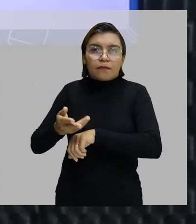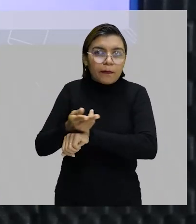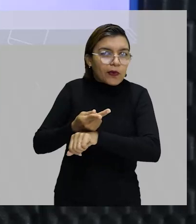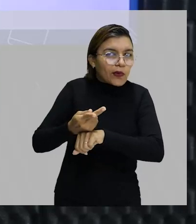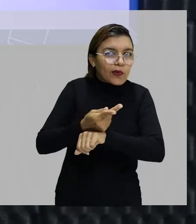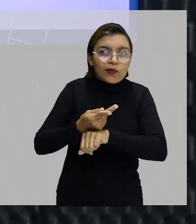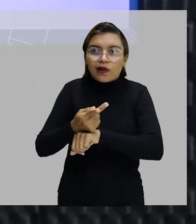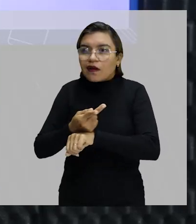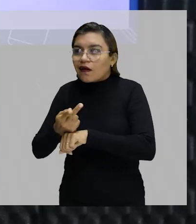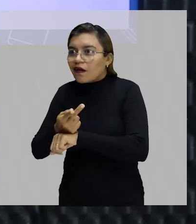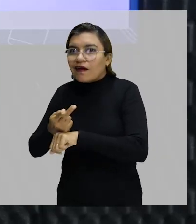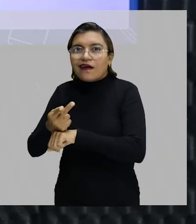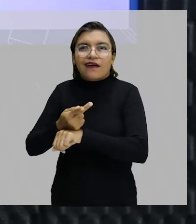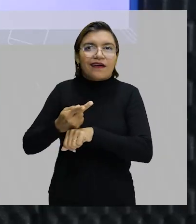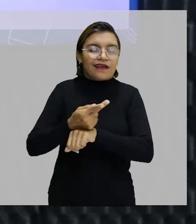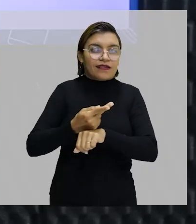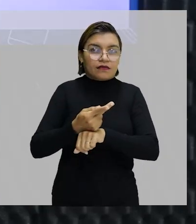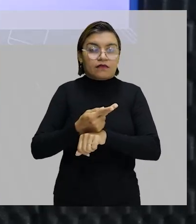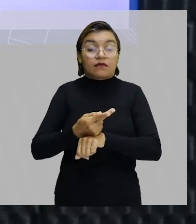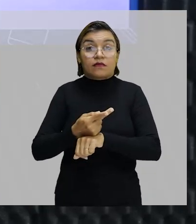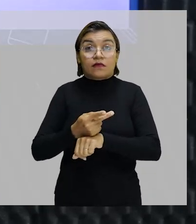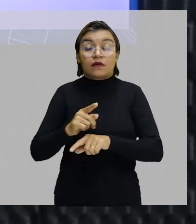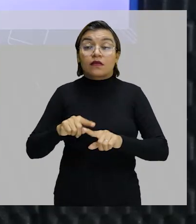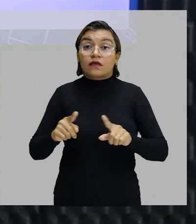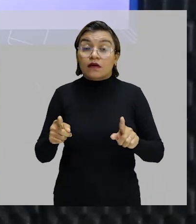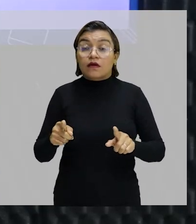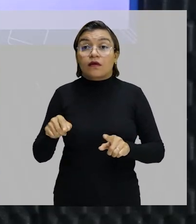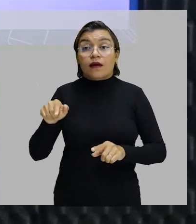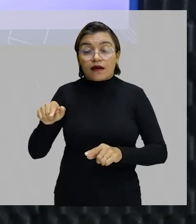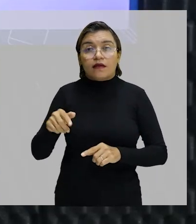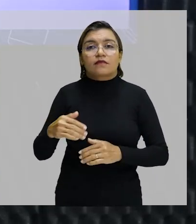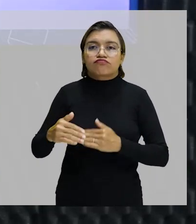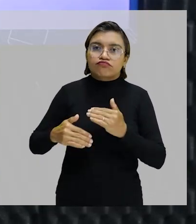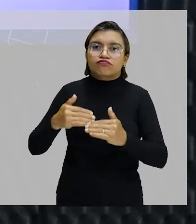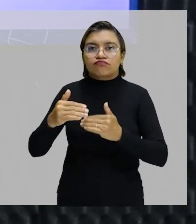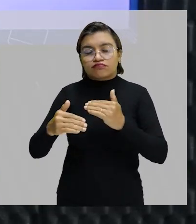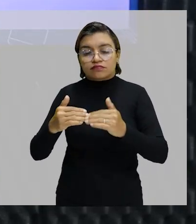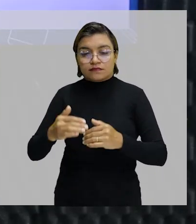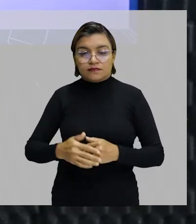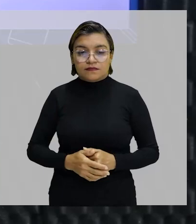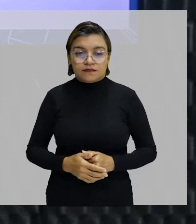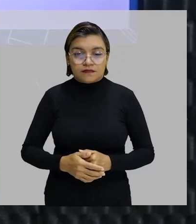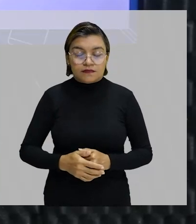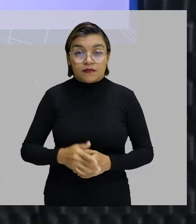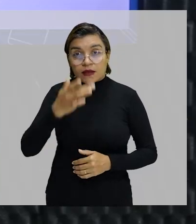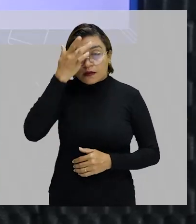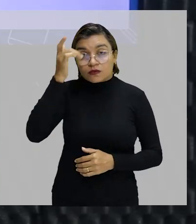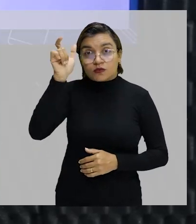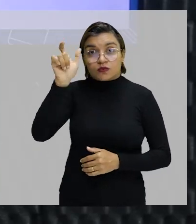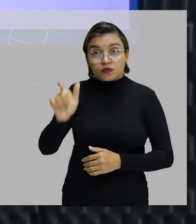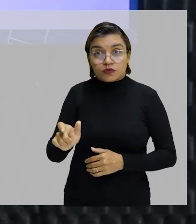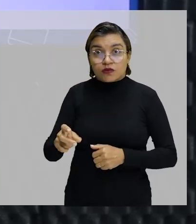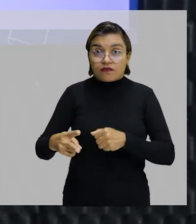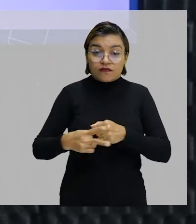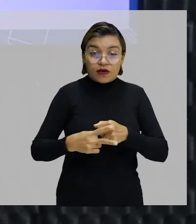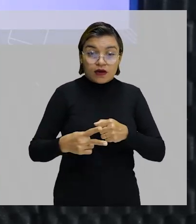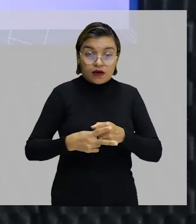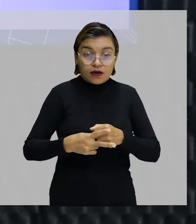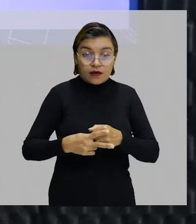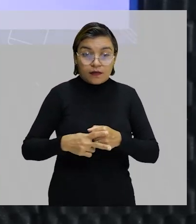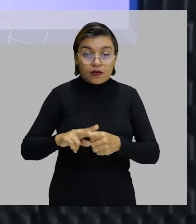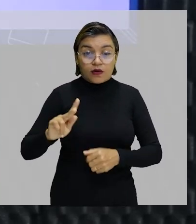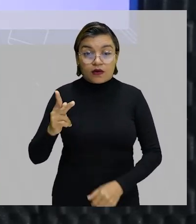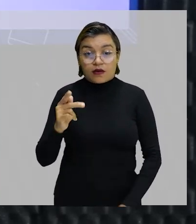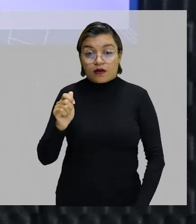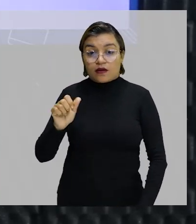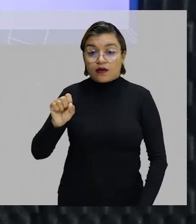Ela estava procurando, ela estava com essa ação em desenvolvimento. Tá? Sujeito, verbo has, porque o